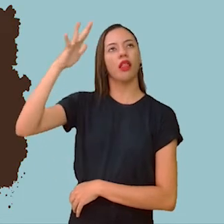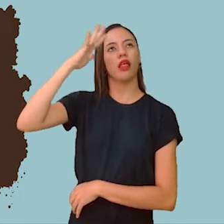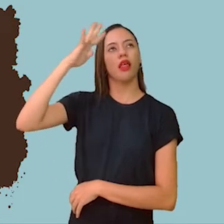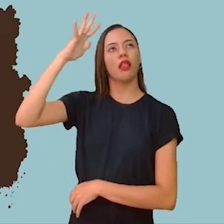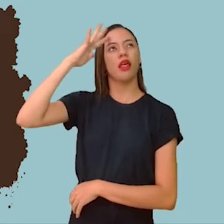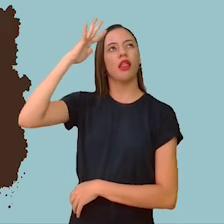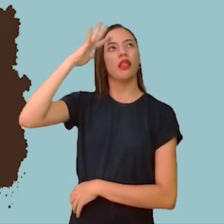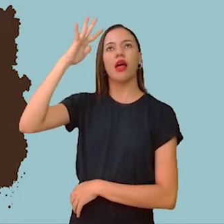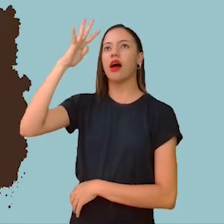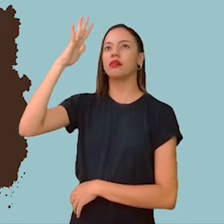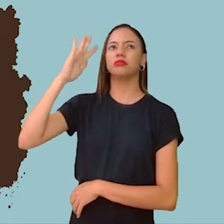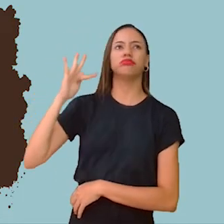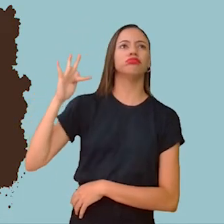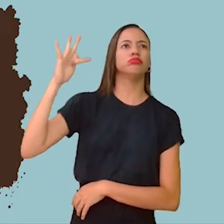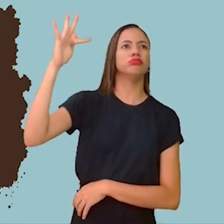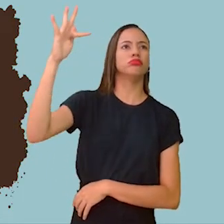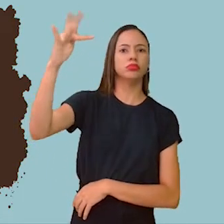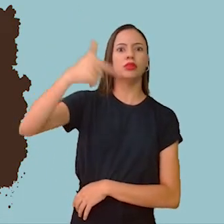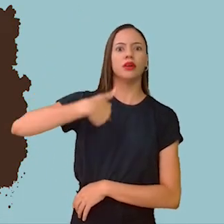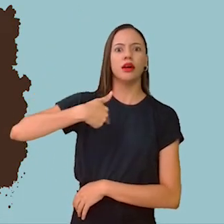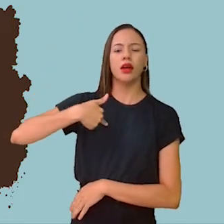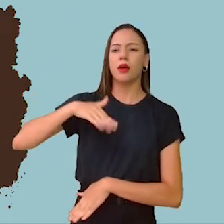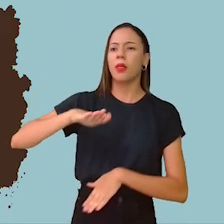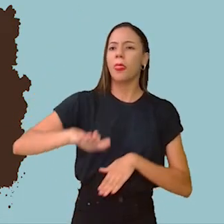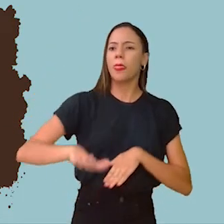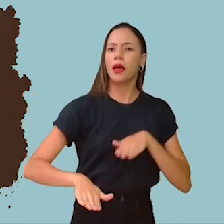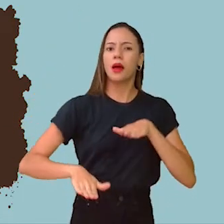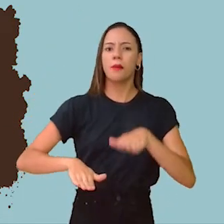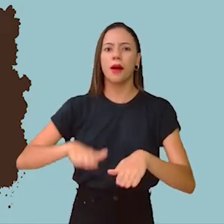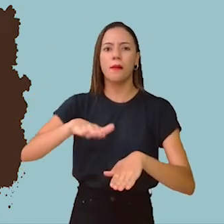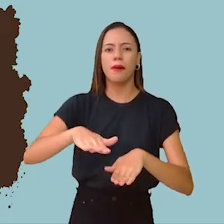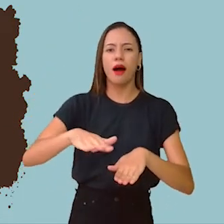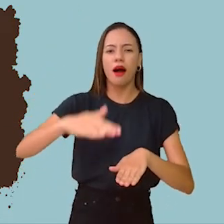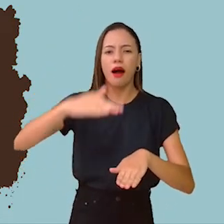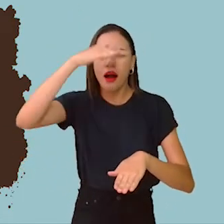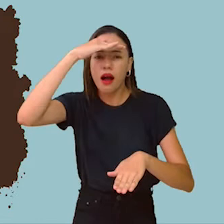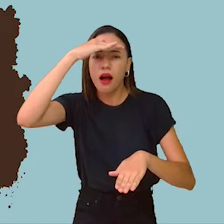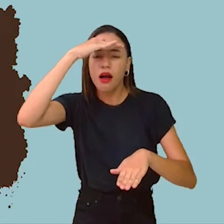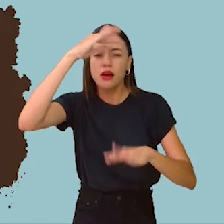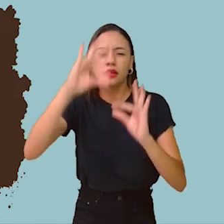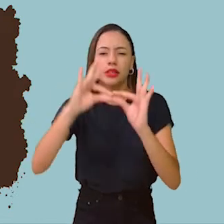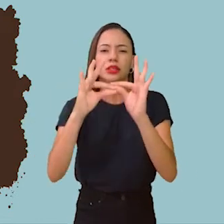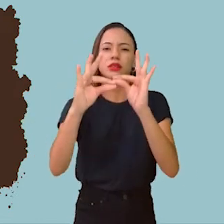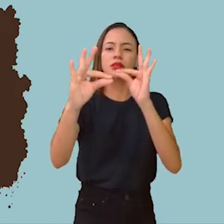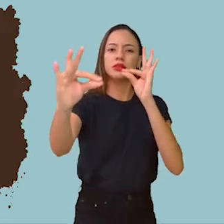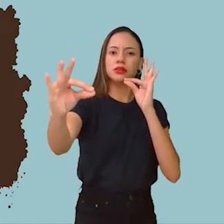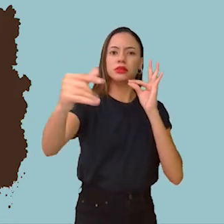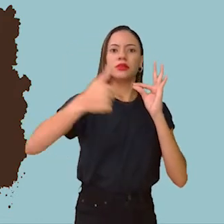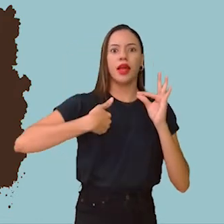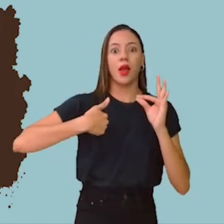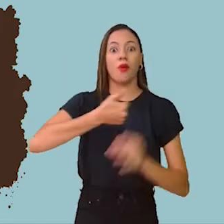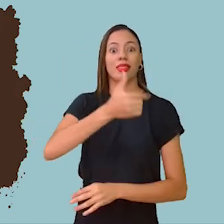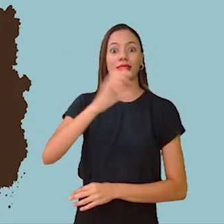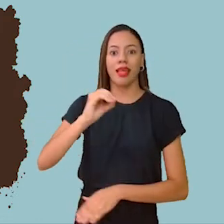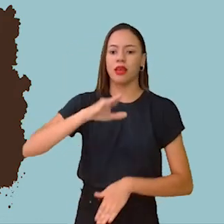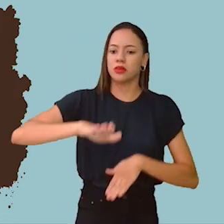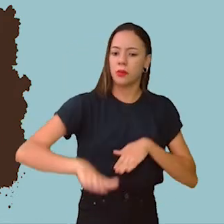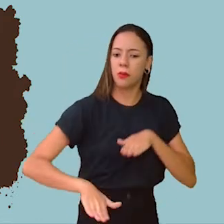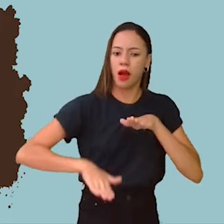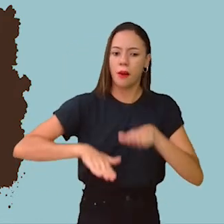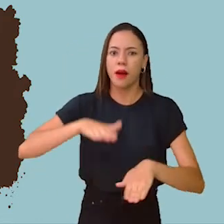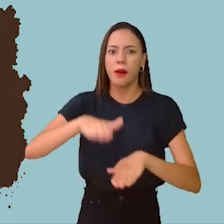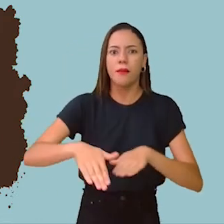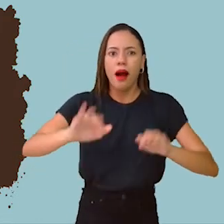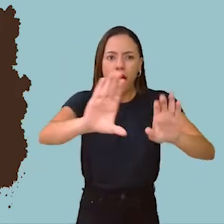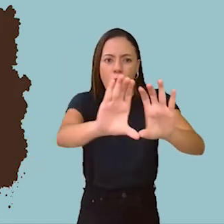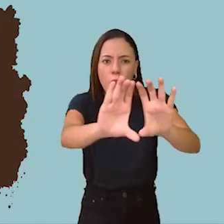horizonte. Me aproximo 2 passos, ela se afasta 2 passos. Caminho 10 passos e o horizonte corre